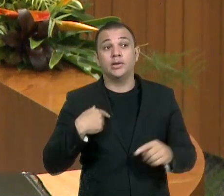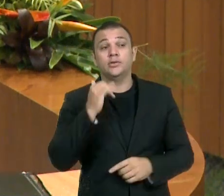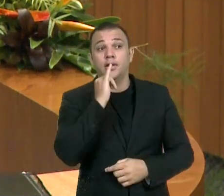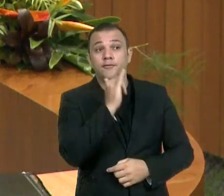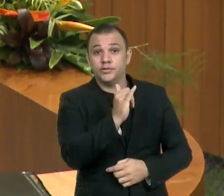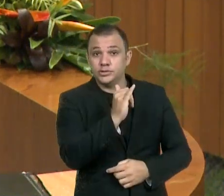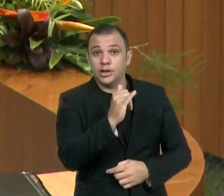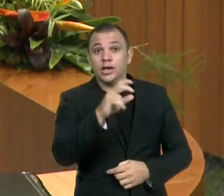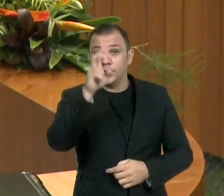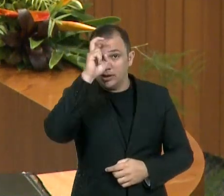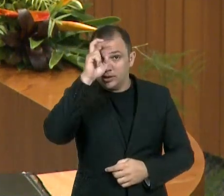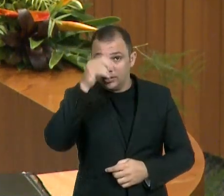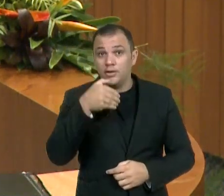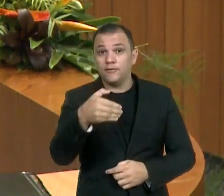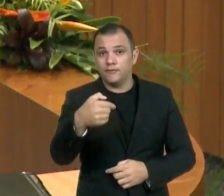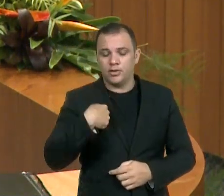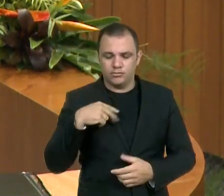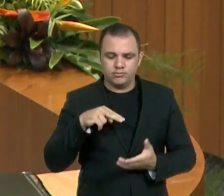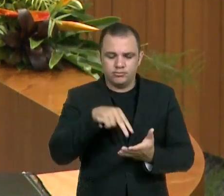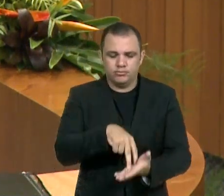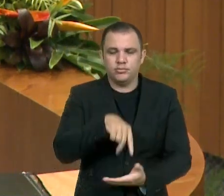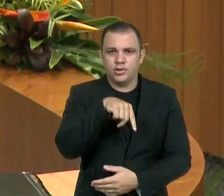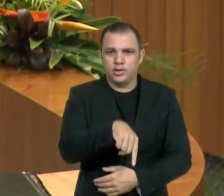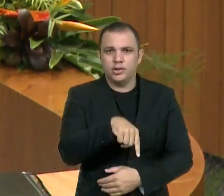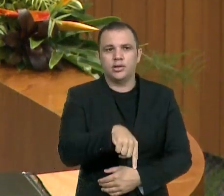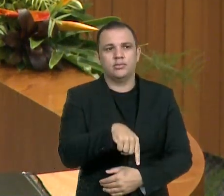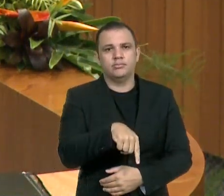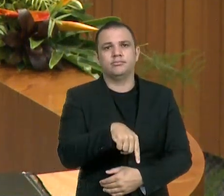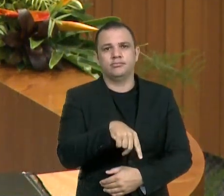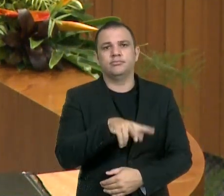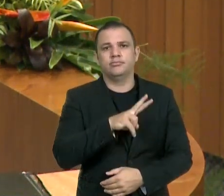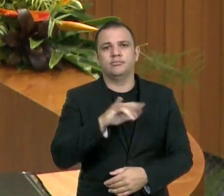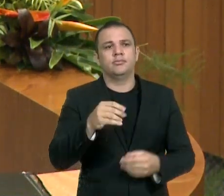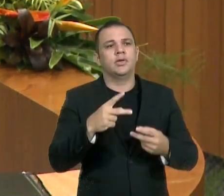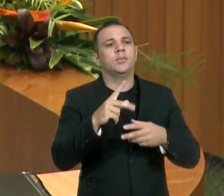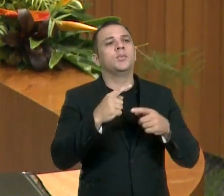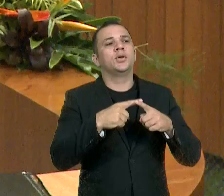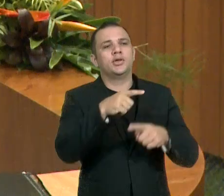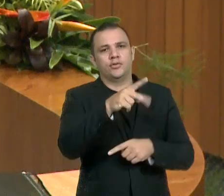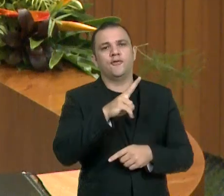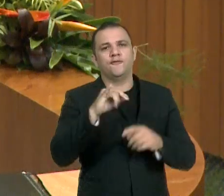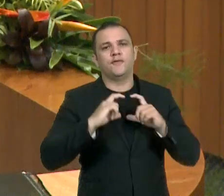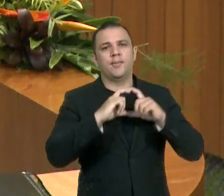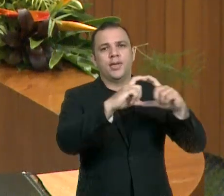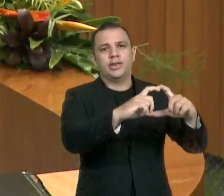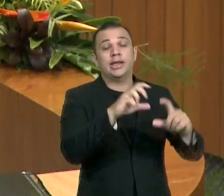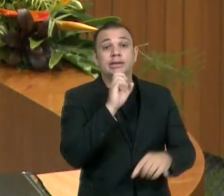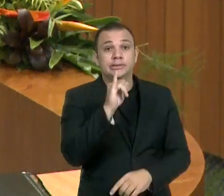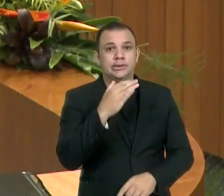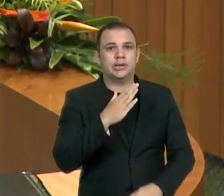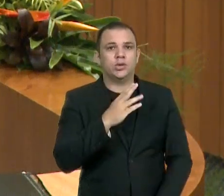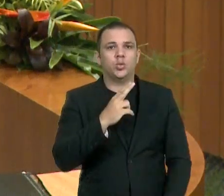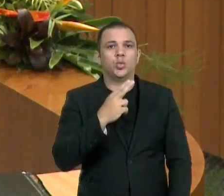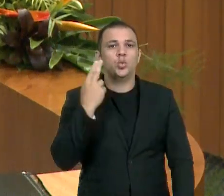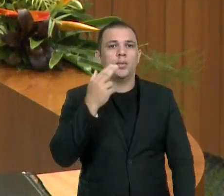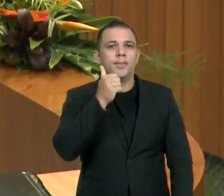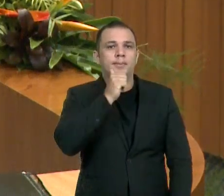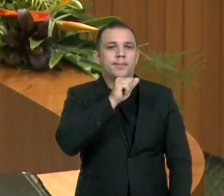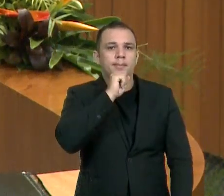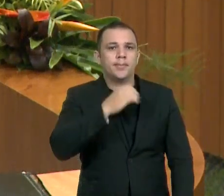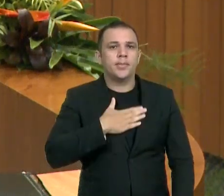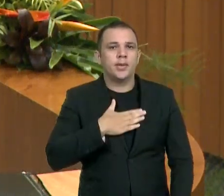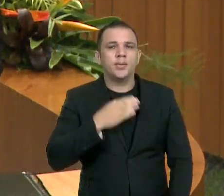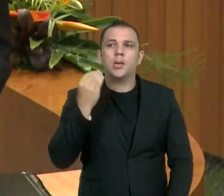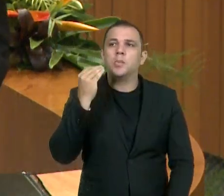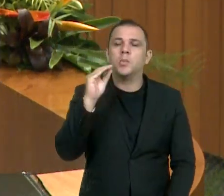Assembleia da tua medalha. Se o nome da minha mãe aparecer em matéria plantada na imprensa, tu vai vir com o